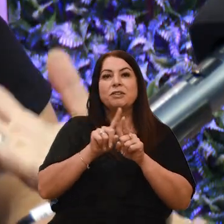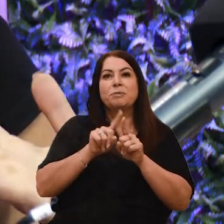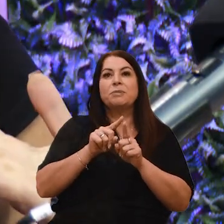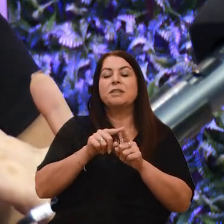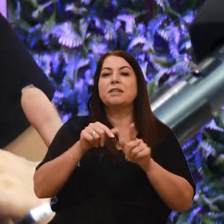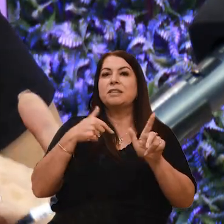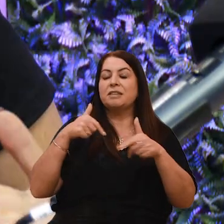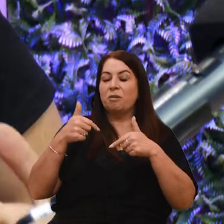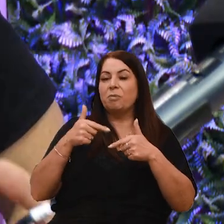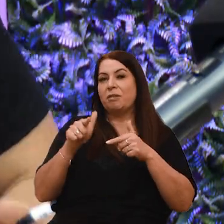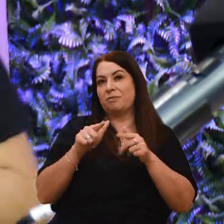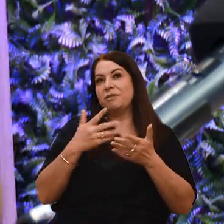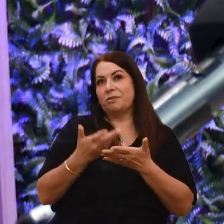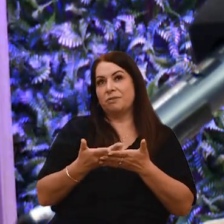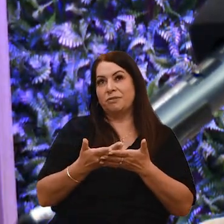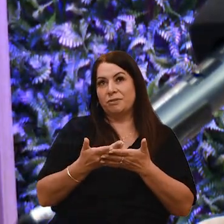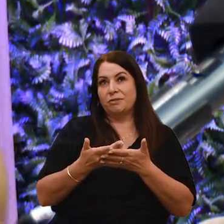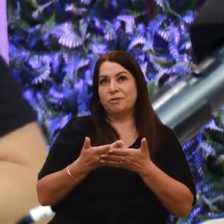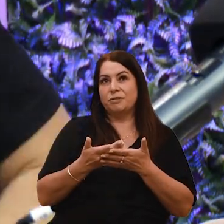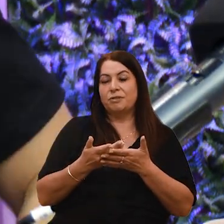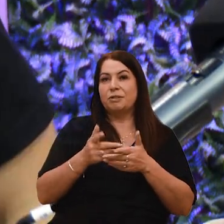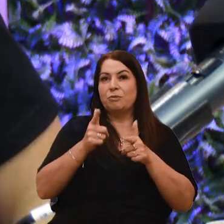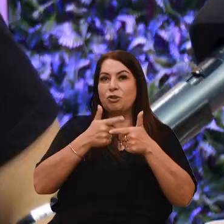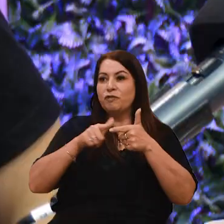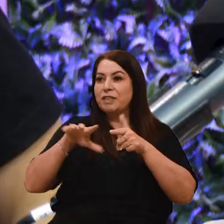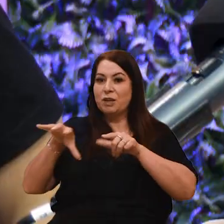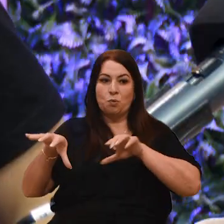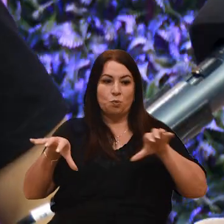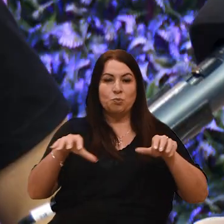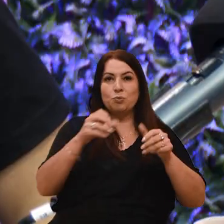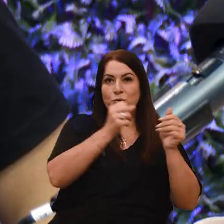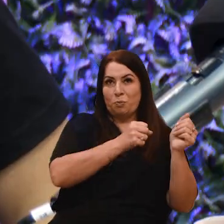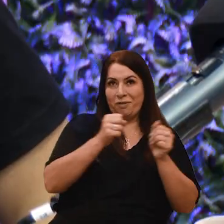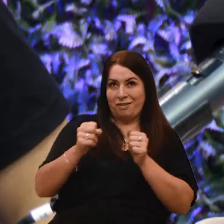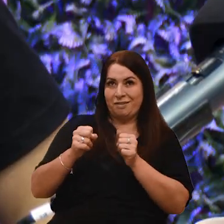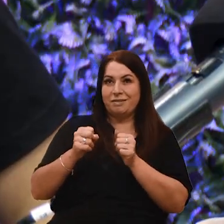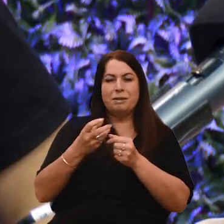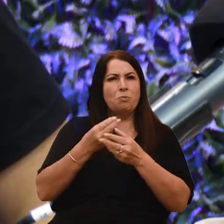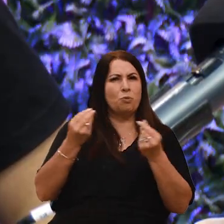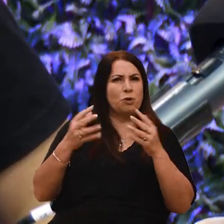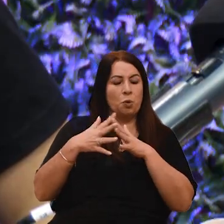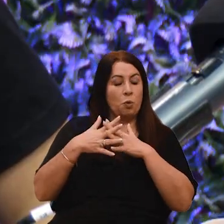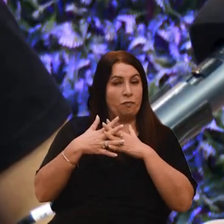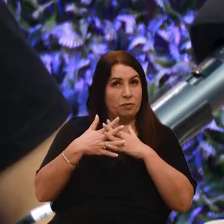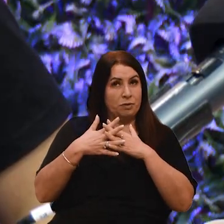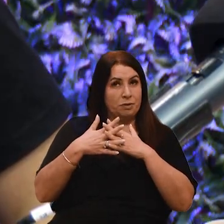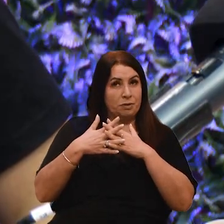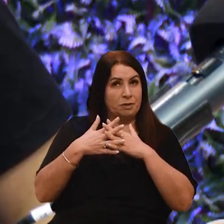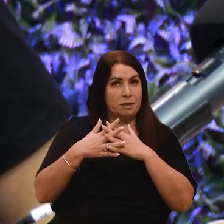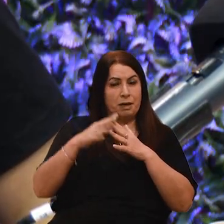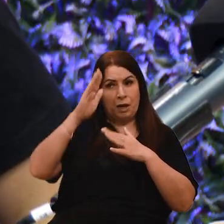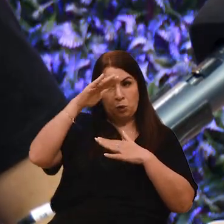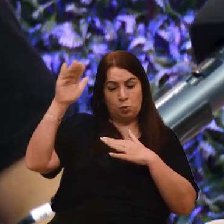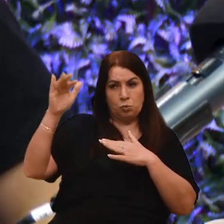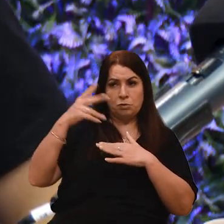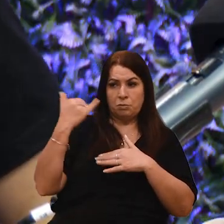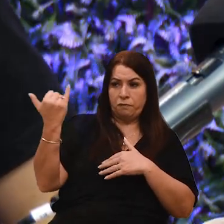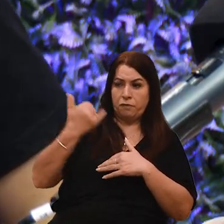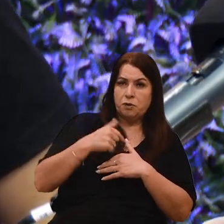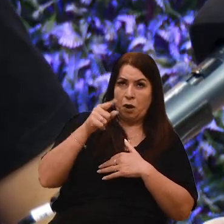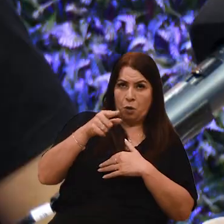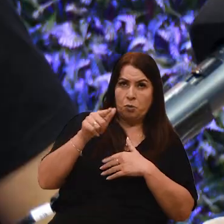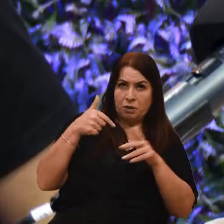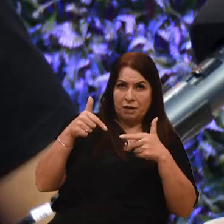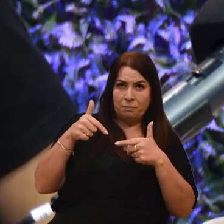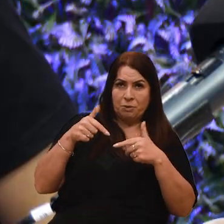gente trabalha isso como, né, a divisão dos poderes, mas há muita confusão. Adultos falam às vezes para mim, agora